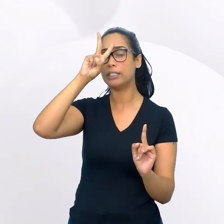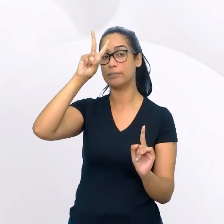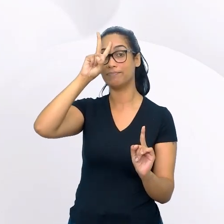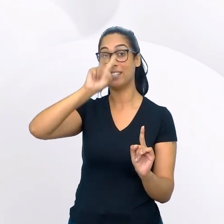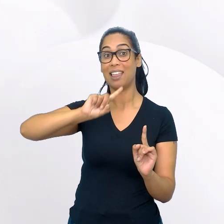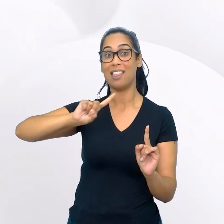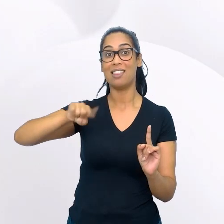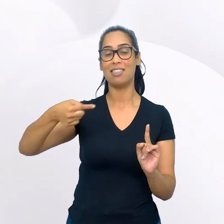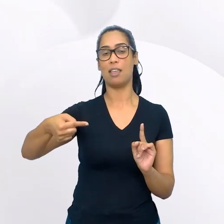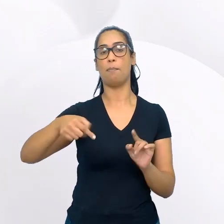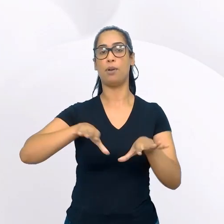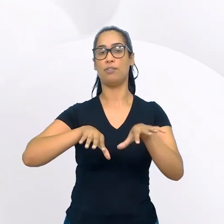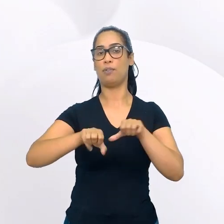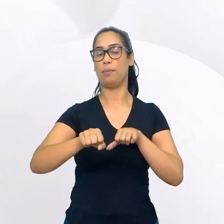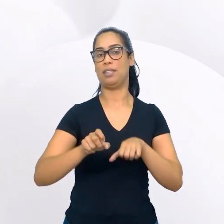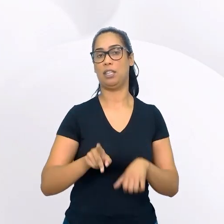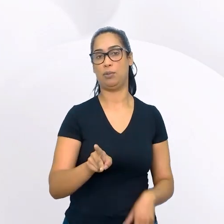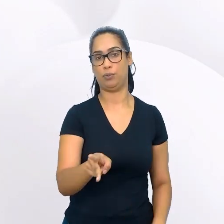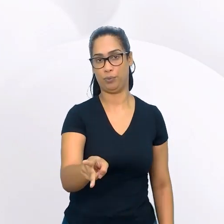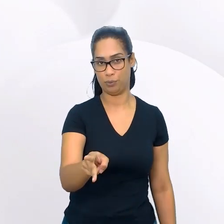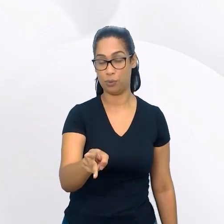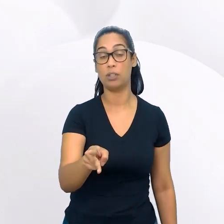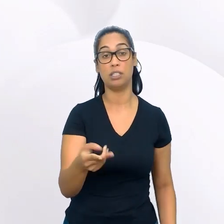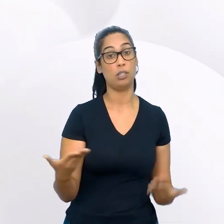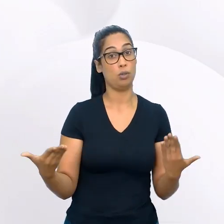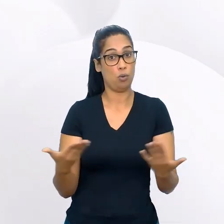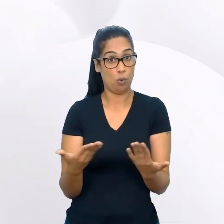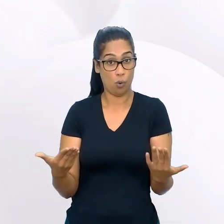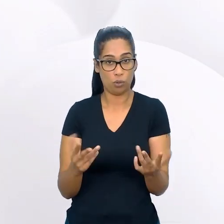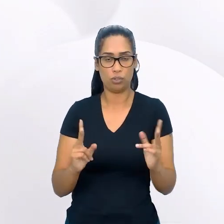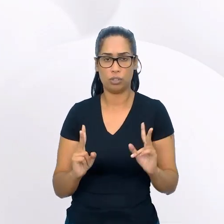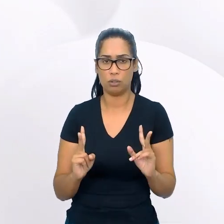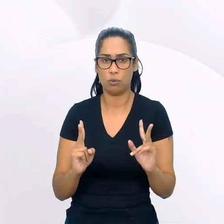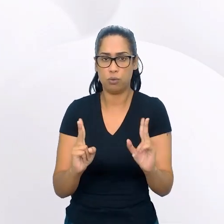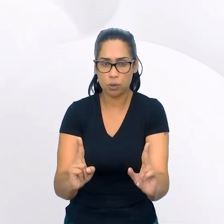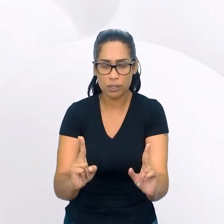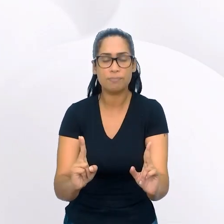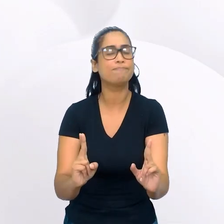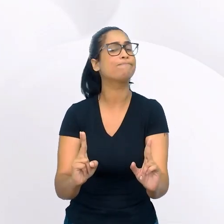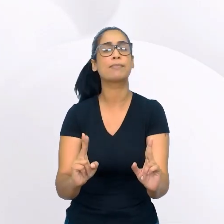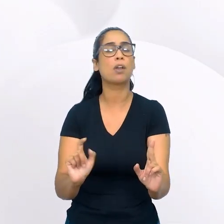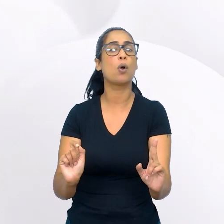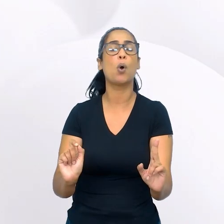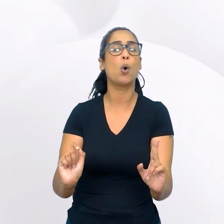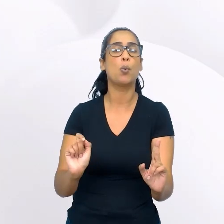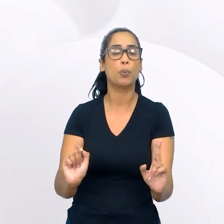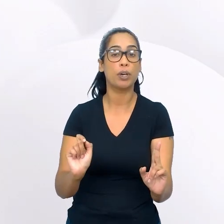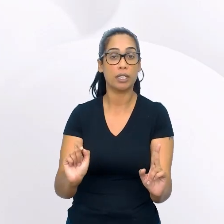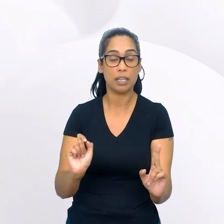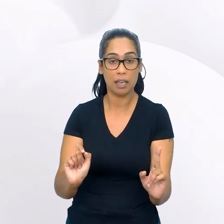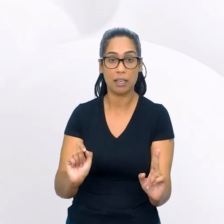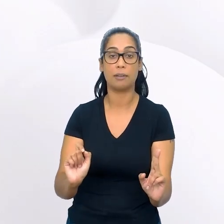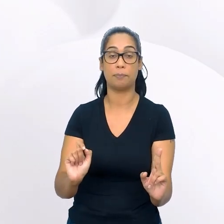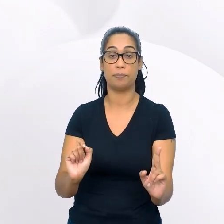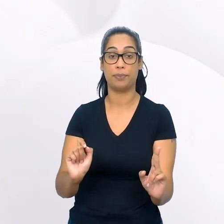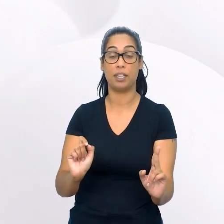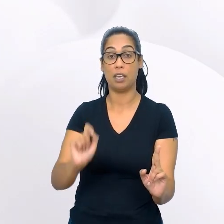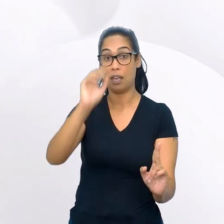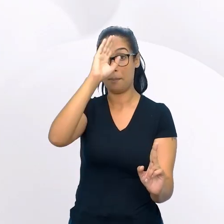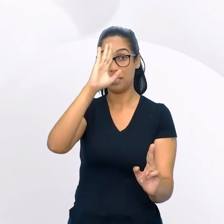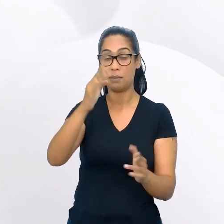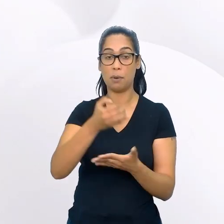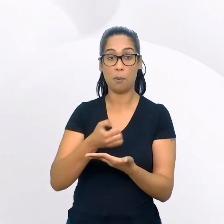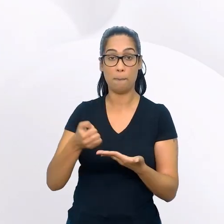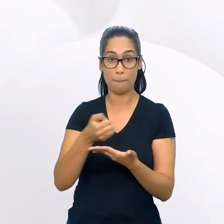e esse recorte que nós fizemos foi fundamentada no texto que está lá no nosso